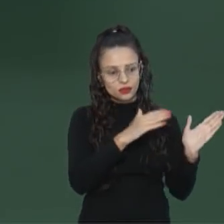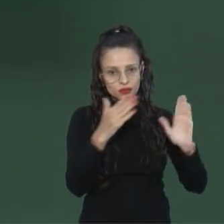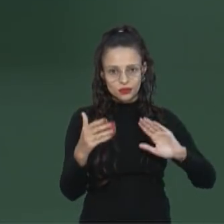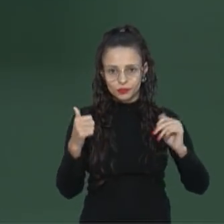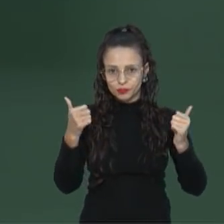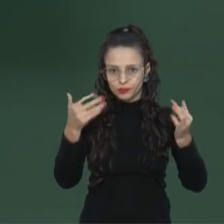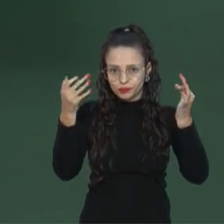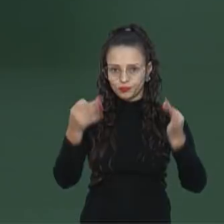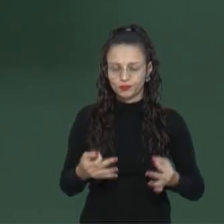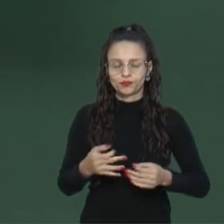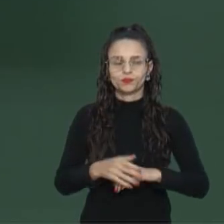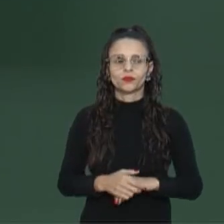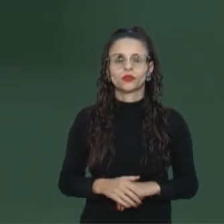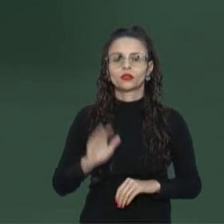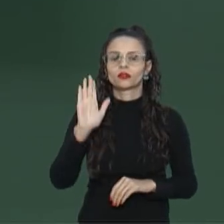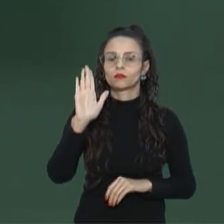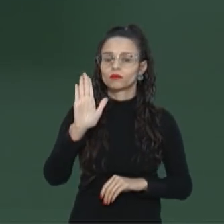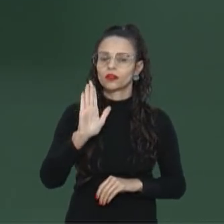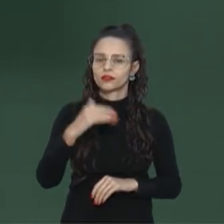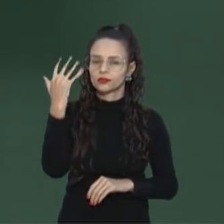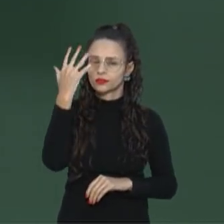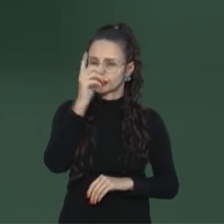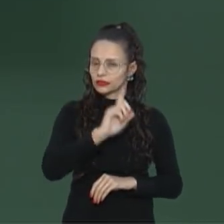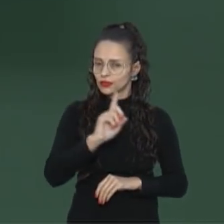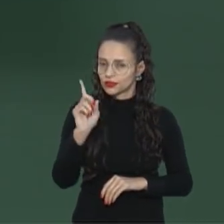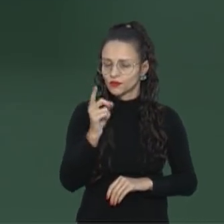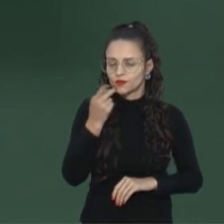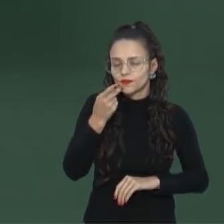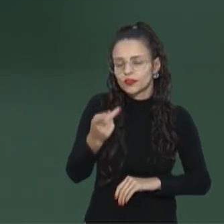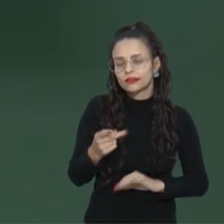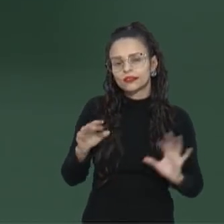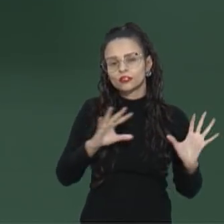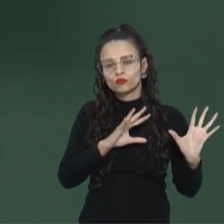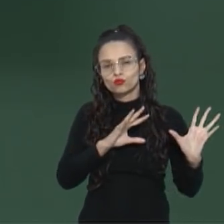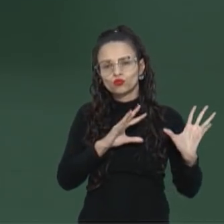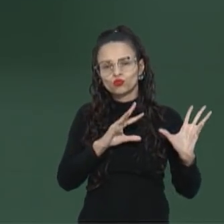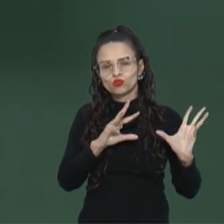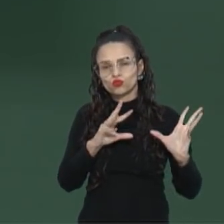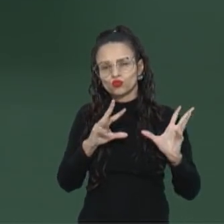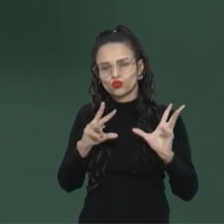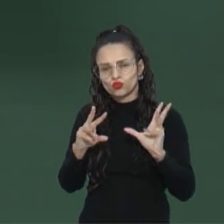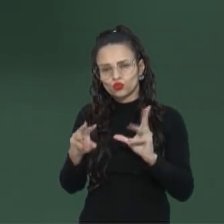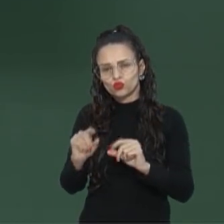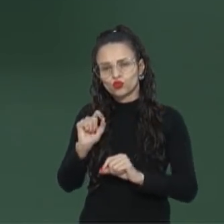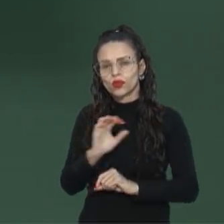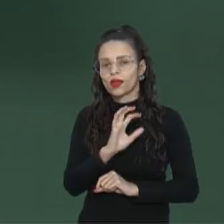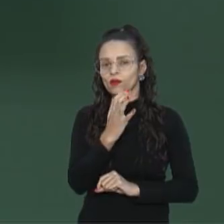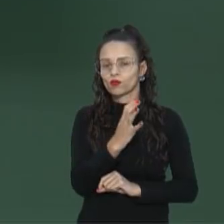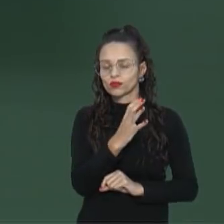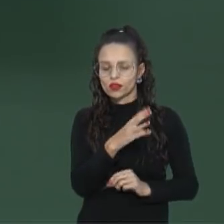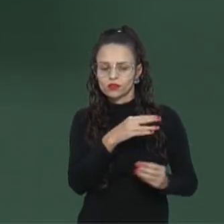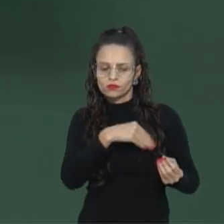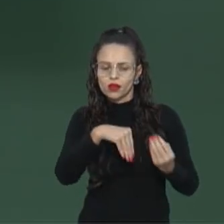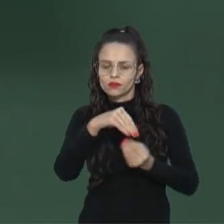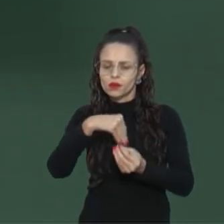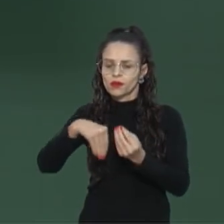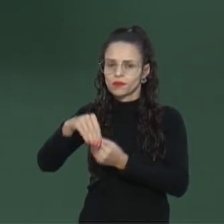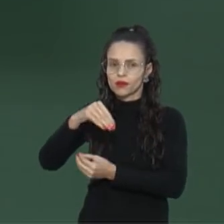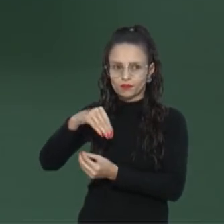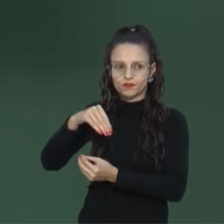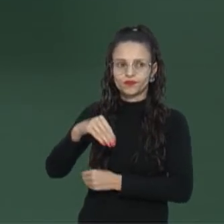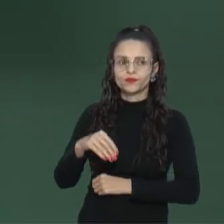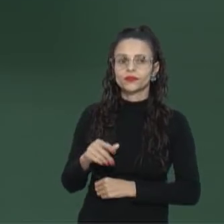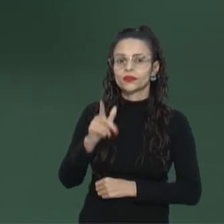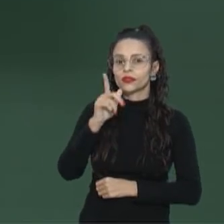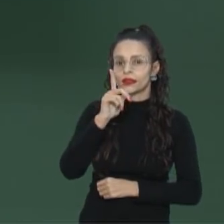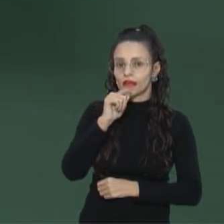Perfeito? Só que eu não falei todos os resultados dessa mistura. Veja só, água e um óxido